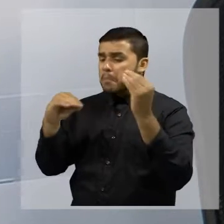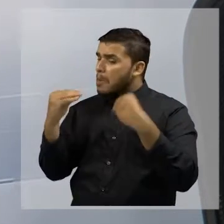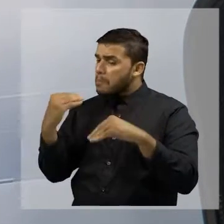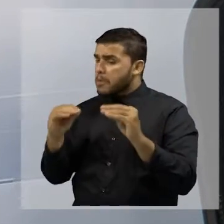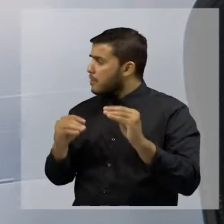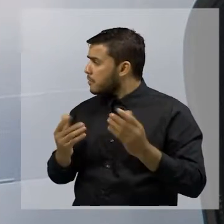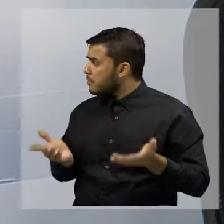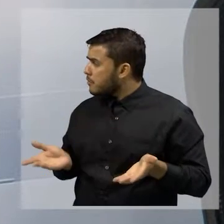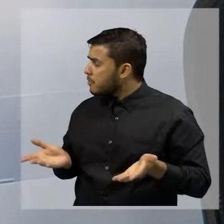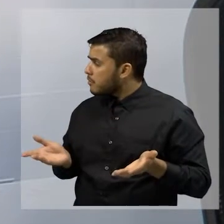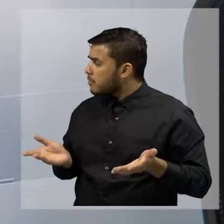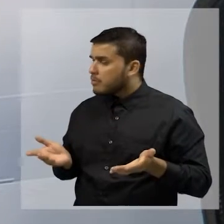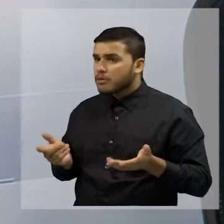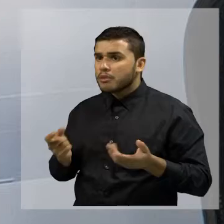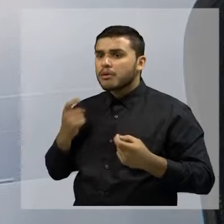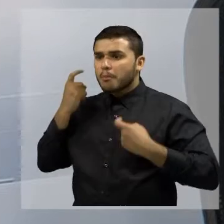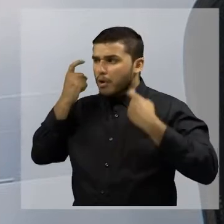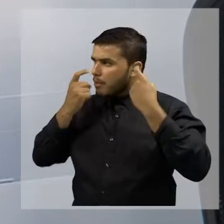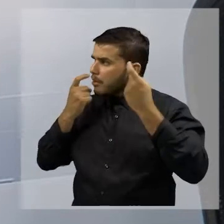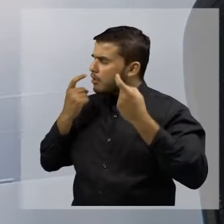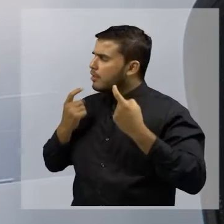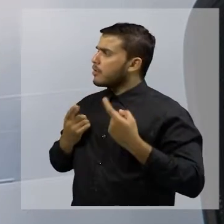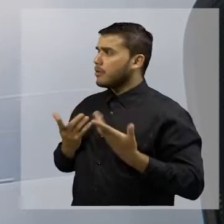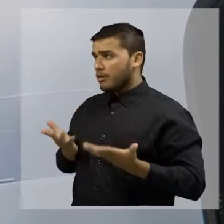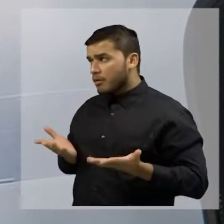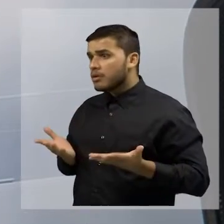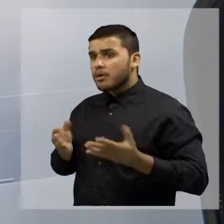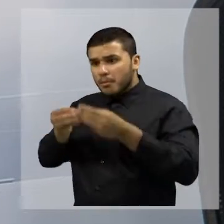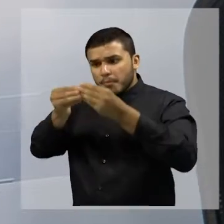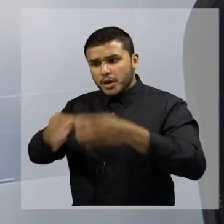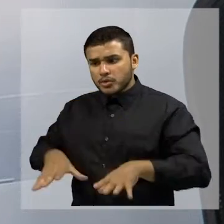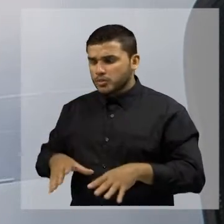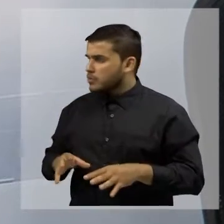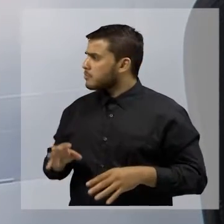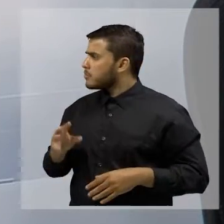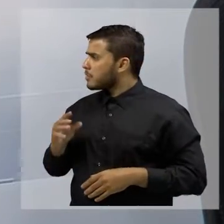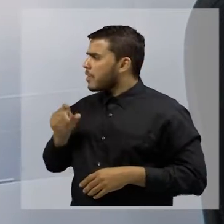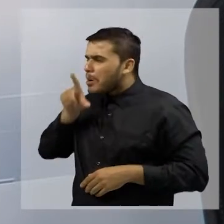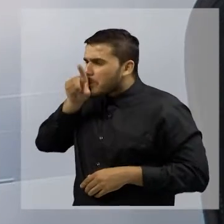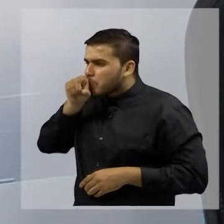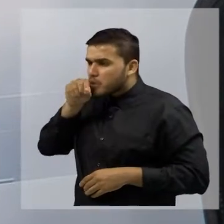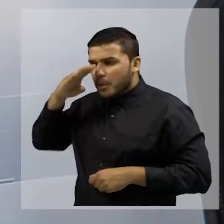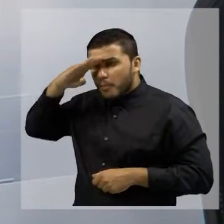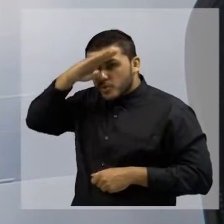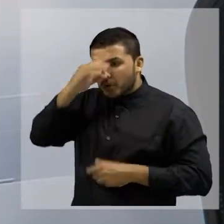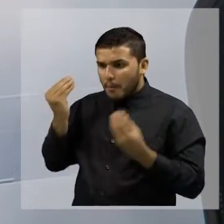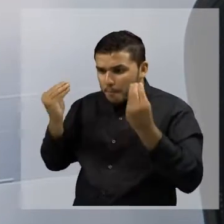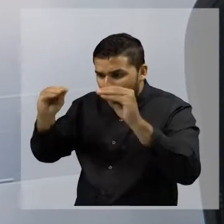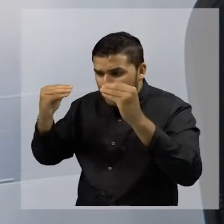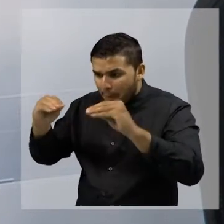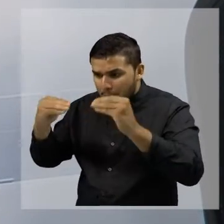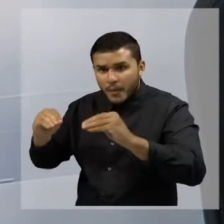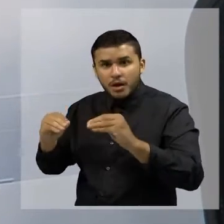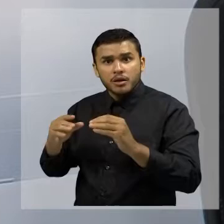mas que prejudica o país e prejudica a economia, porque toda coisa vinculada à imagem do presidente, ela atinge a